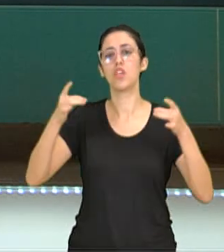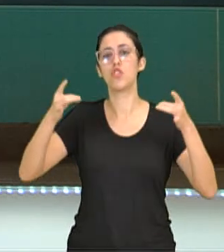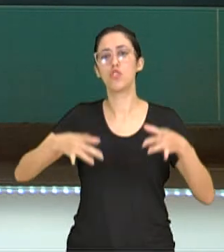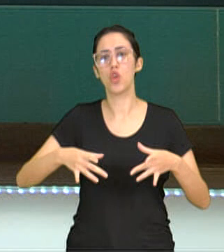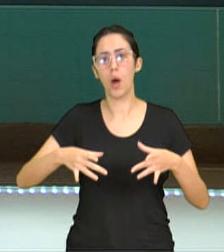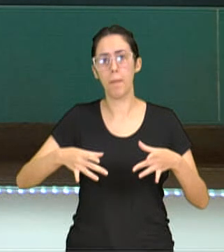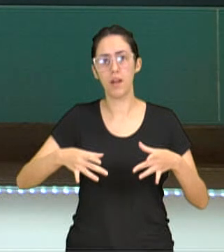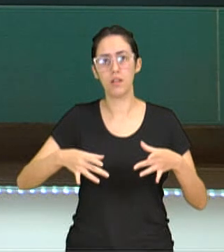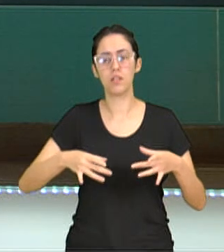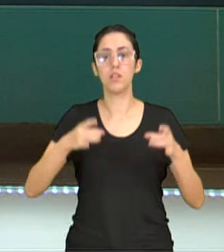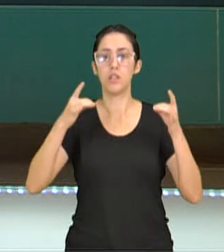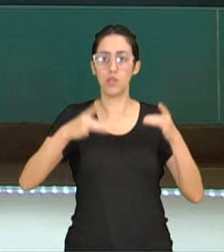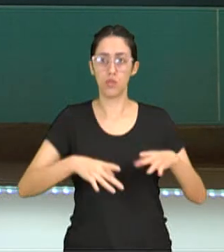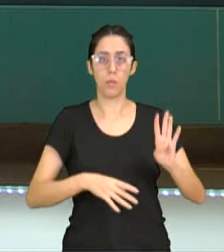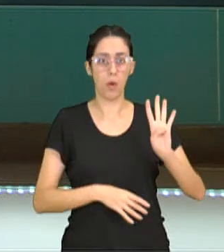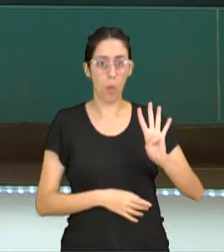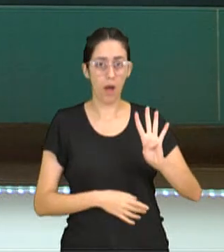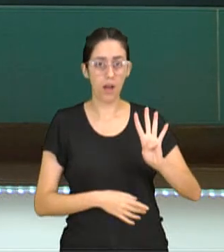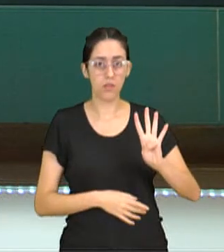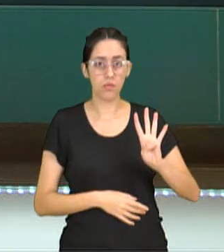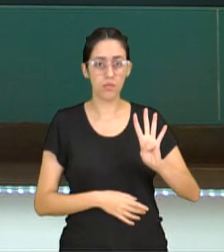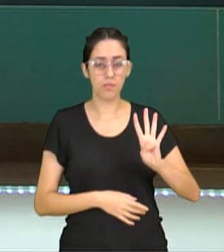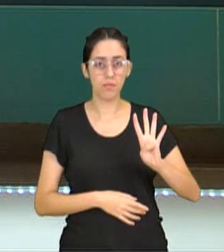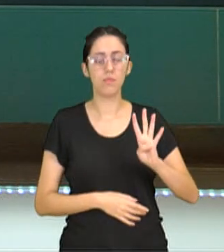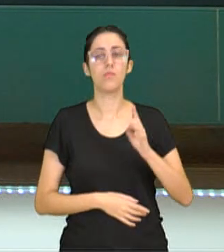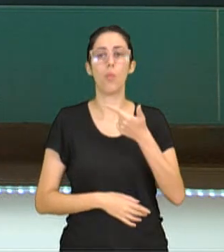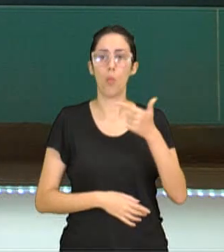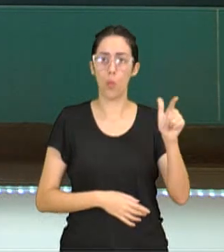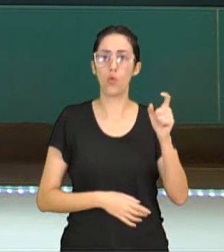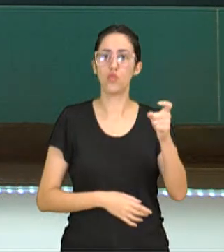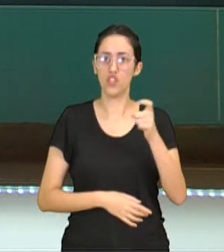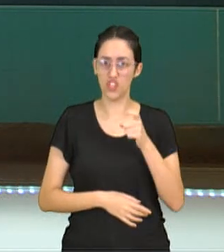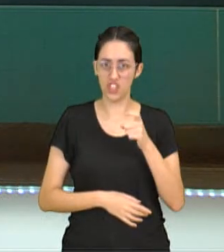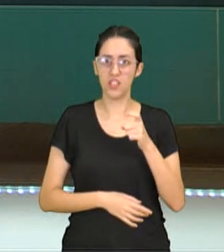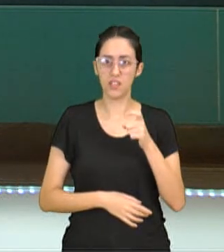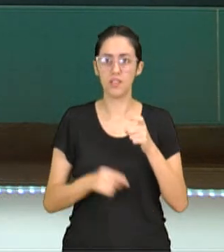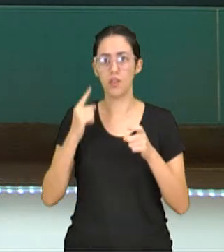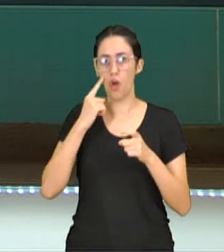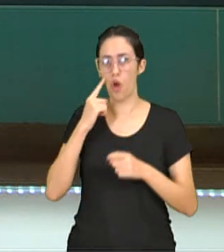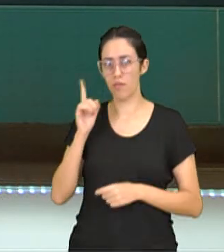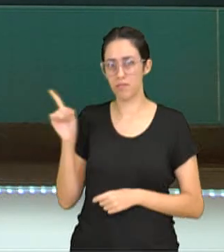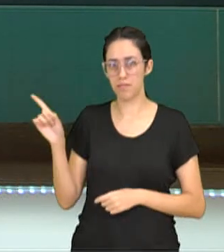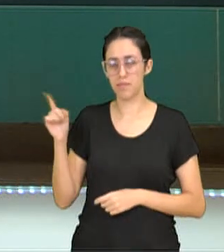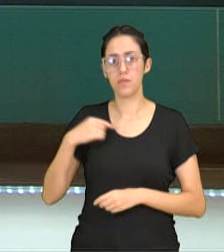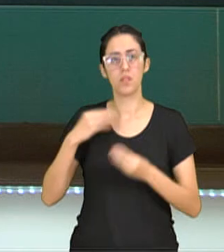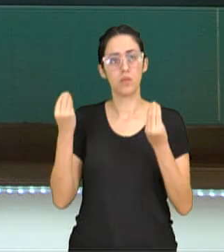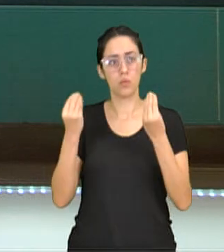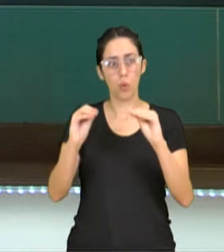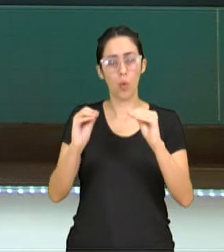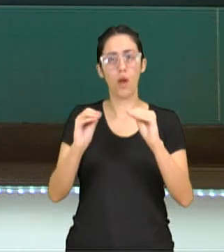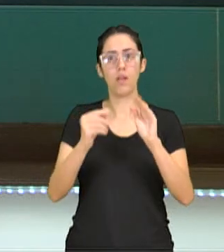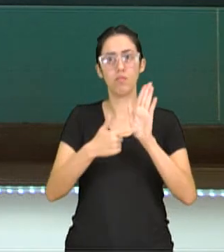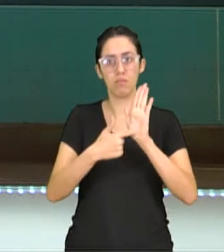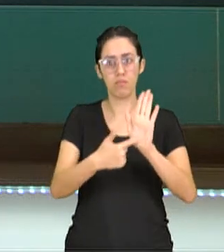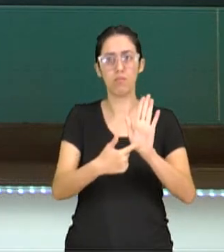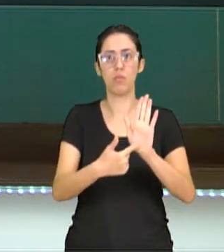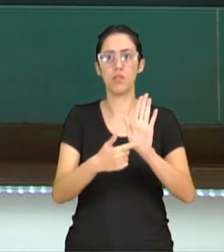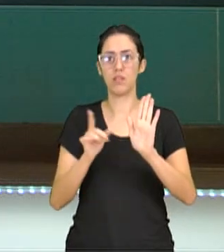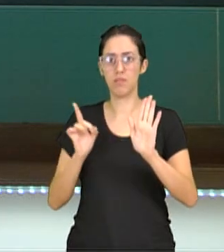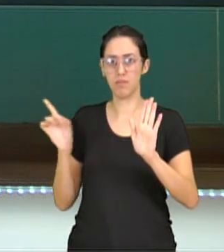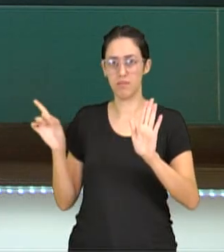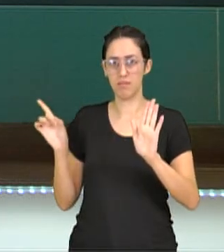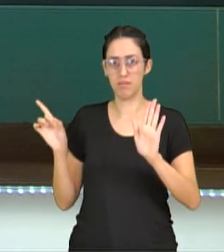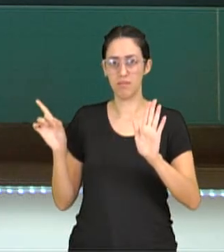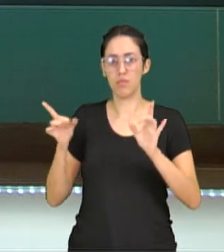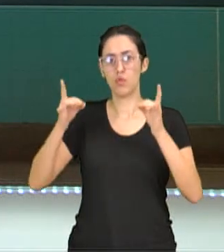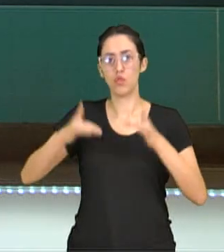Daqui sobra o 4 e o outro x. E esse aqui eu coloquei ele inteirinho em evidência, então não sobra 0, sobra